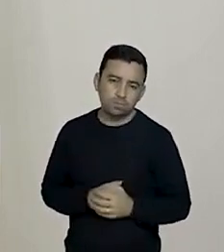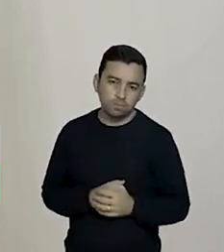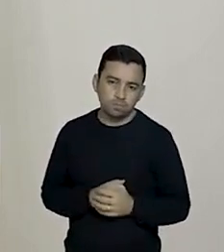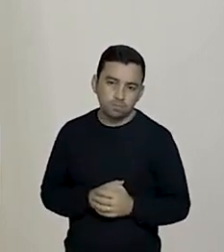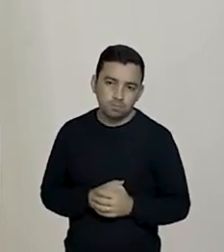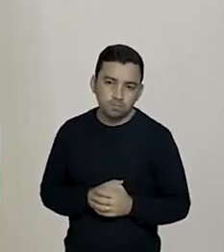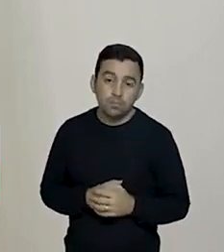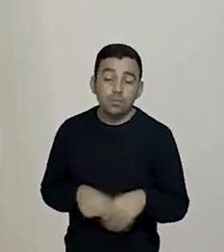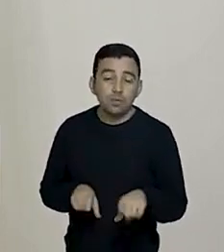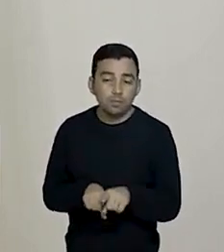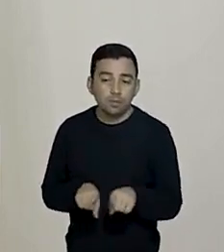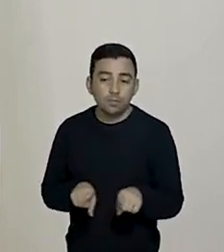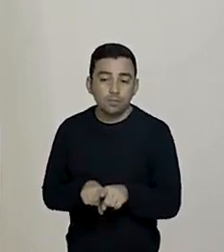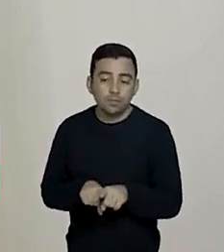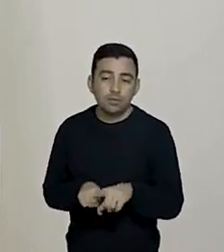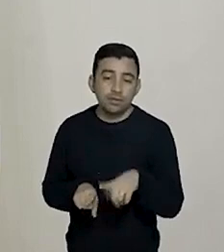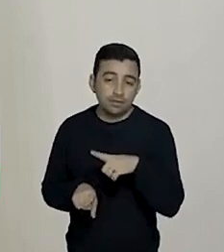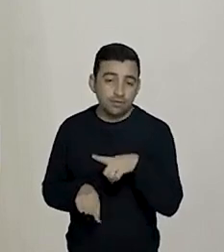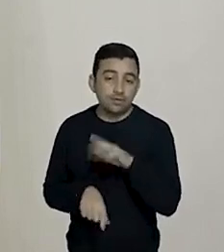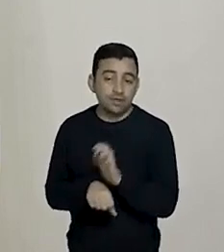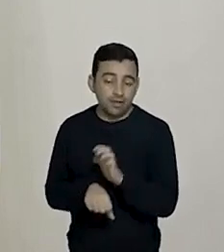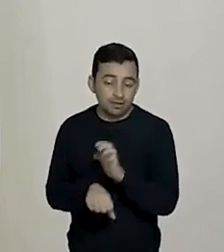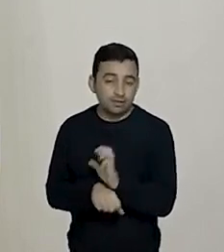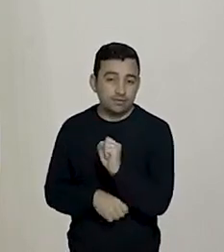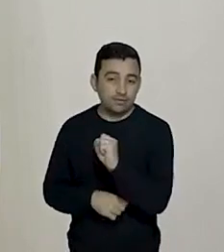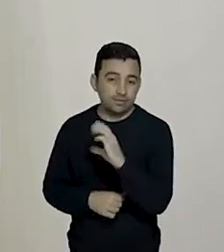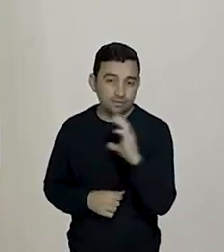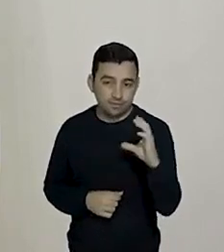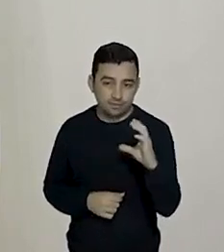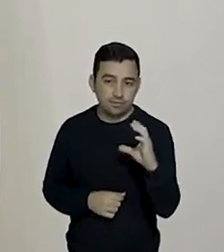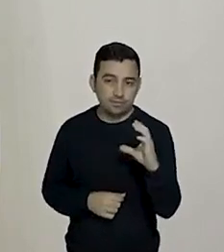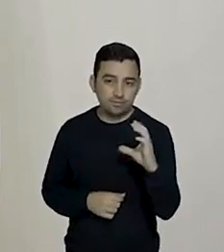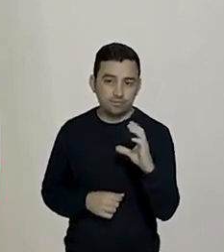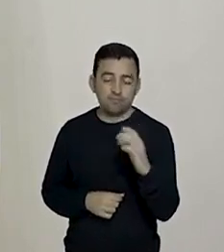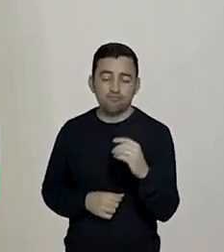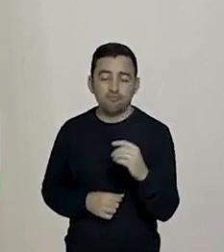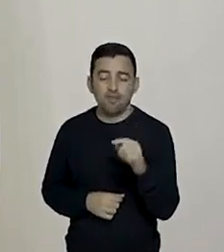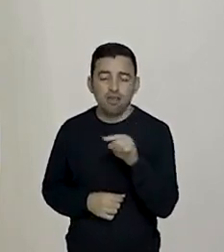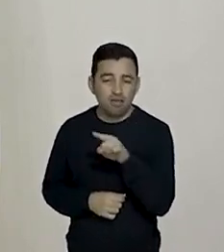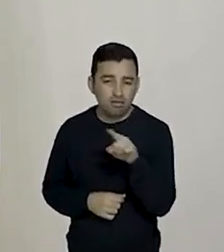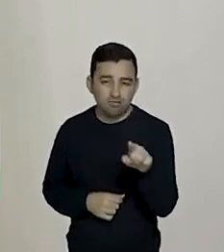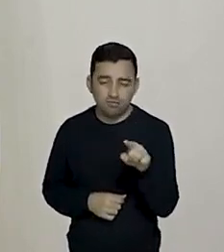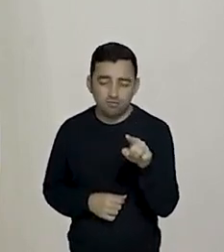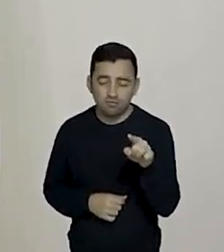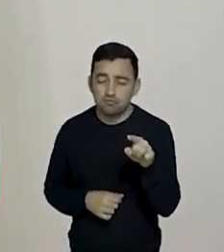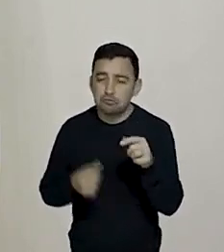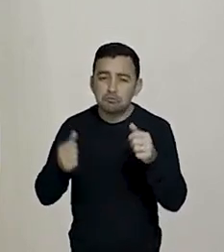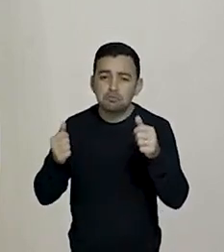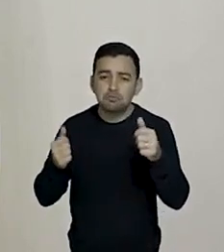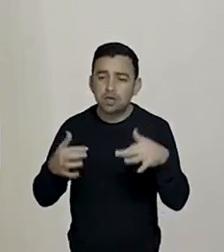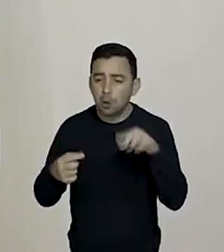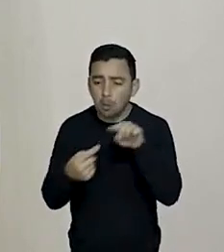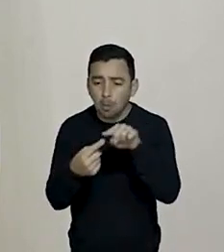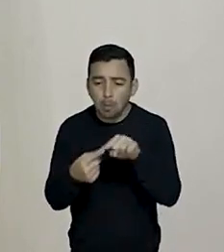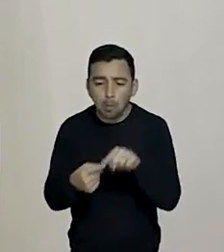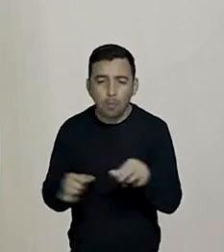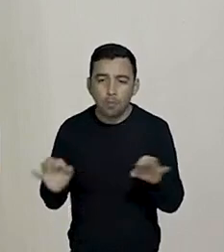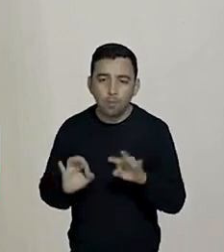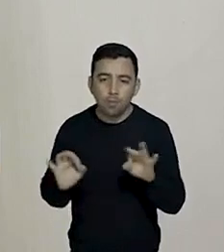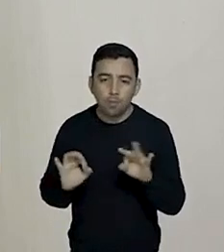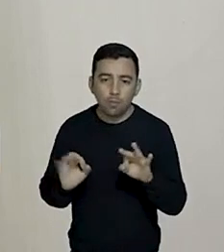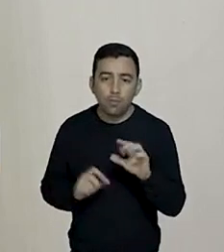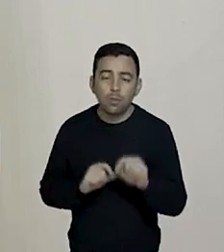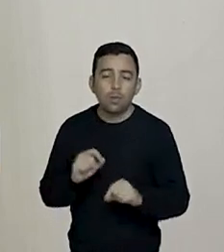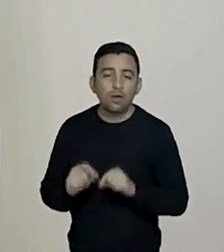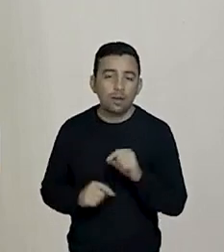mas que o Estado de Santa Catarina não vem aplicando que